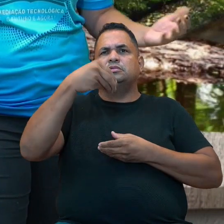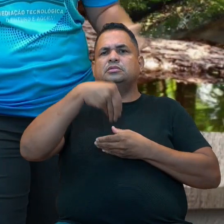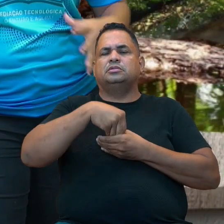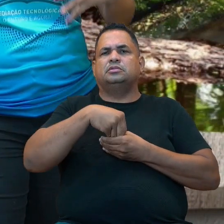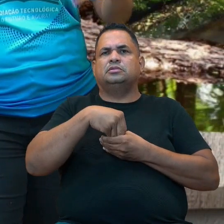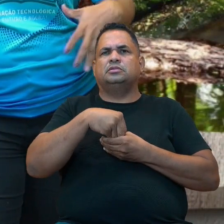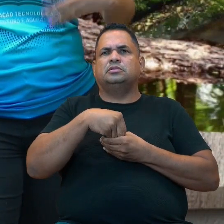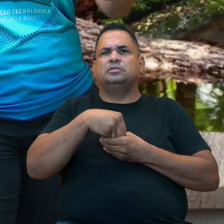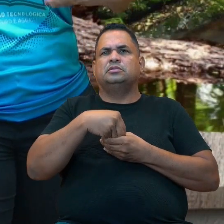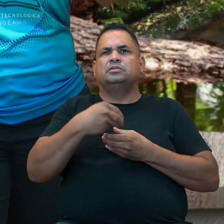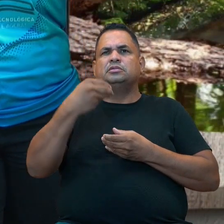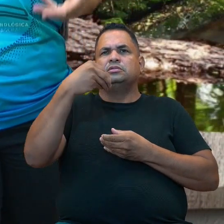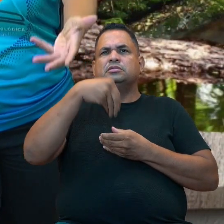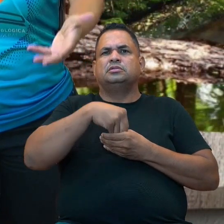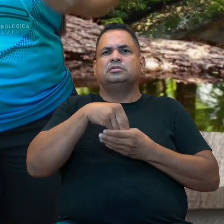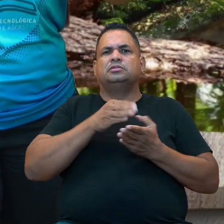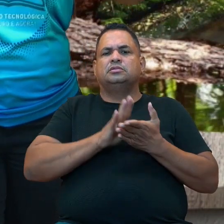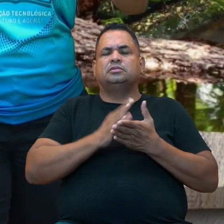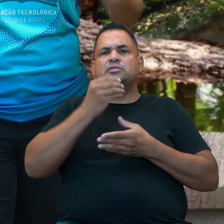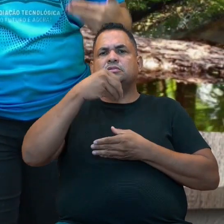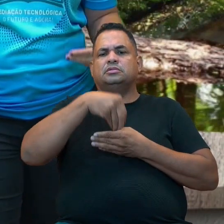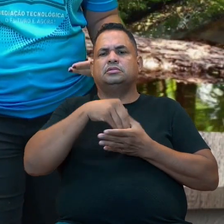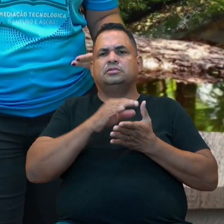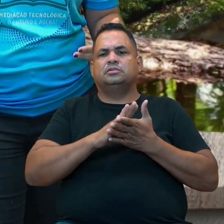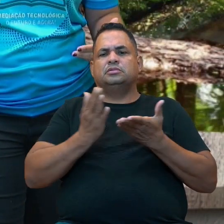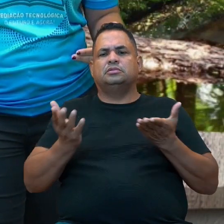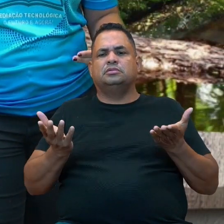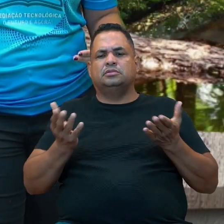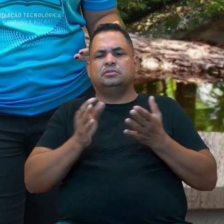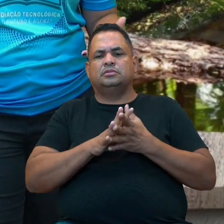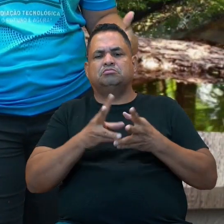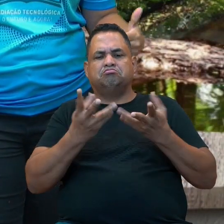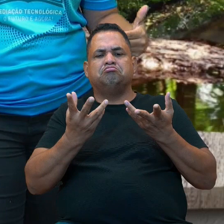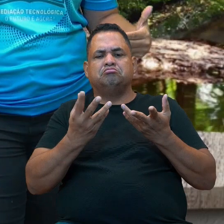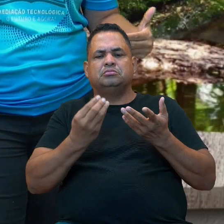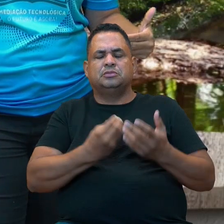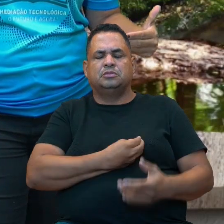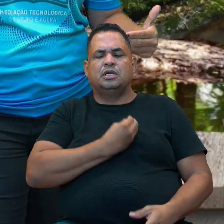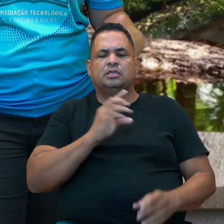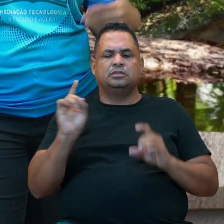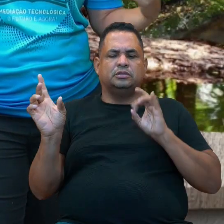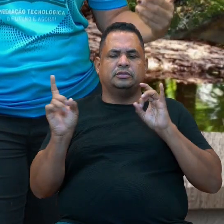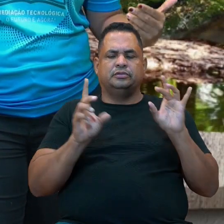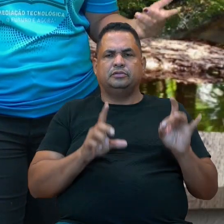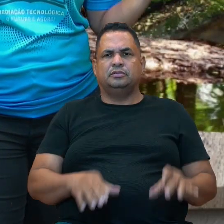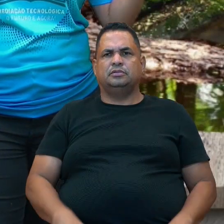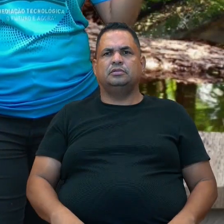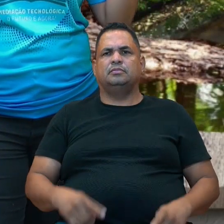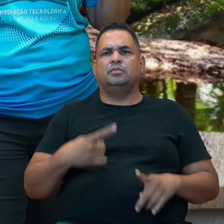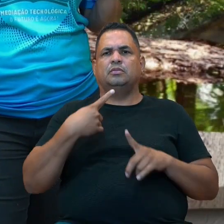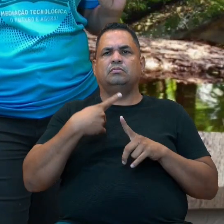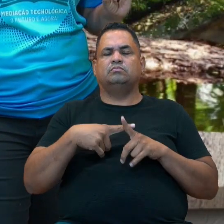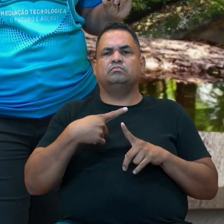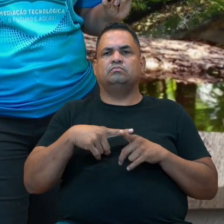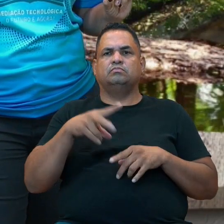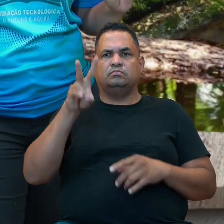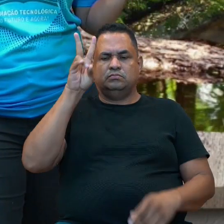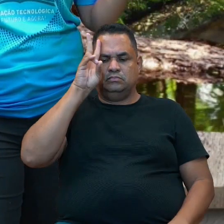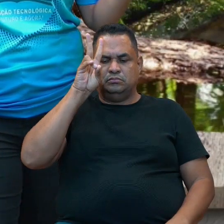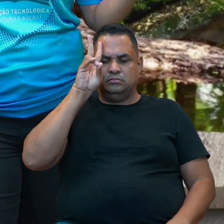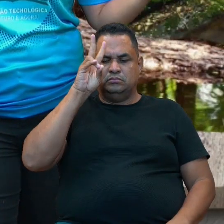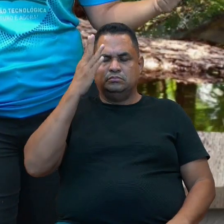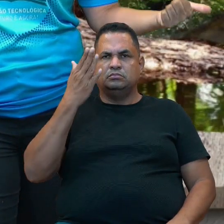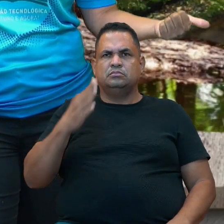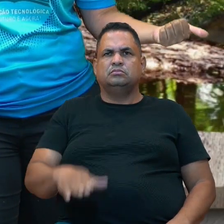vitais, fazem parte dessa identificação desse ser vivo. Por quê? Lembra que nós passamos lá